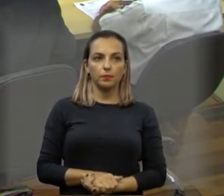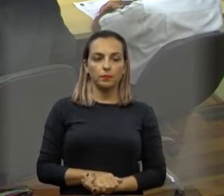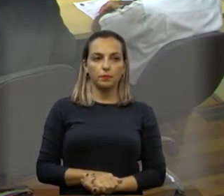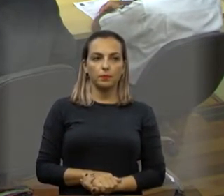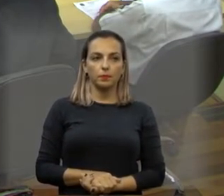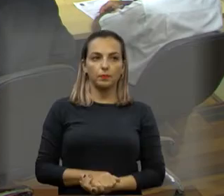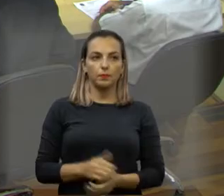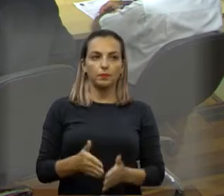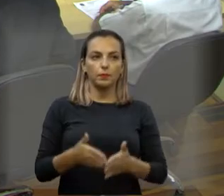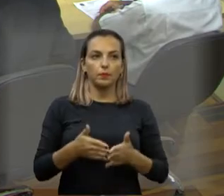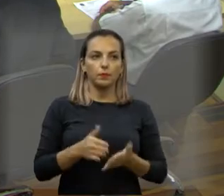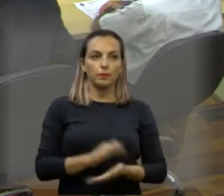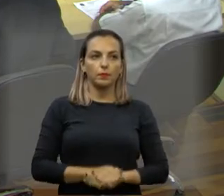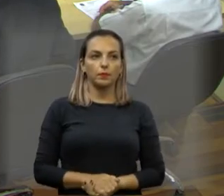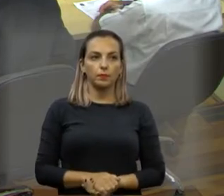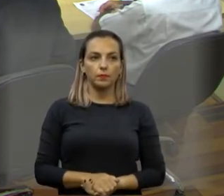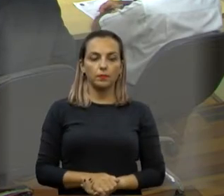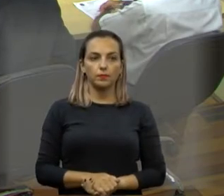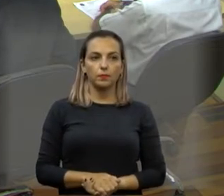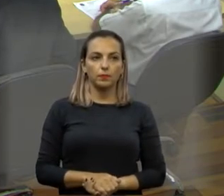e por favor